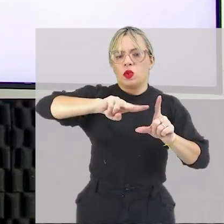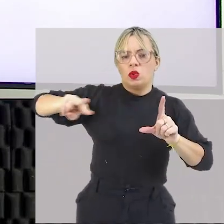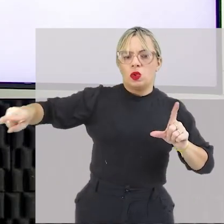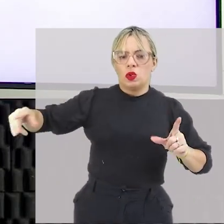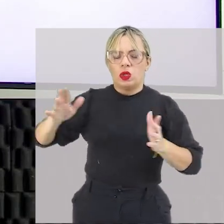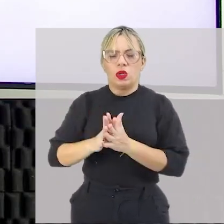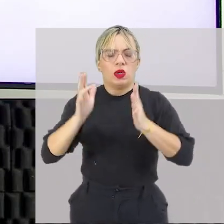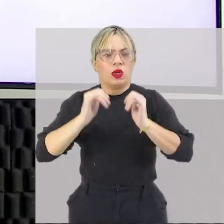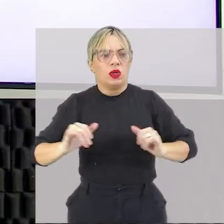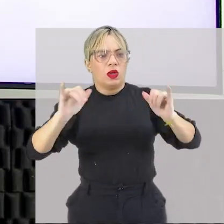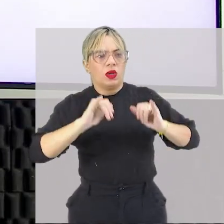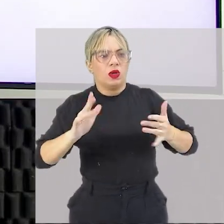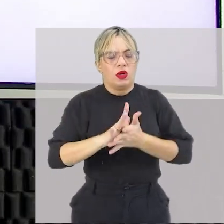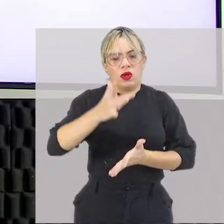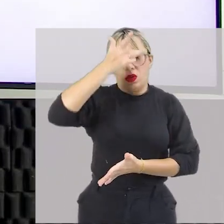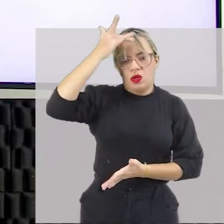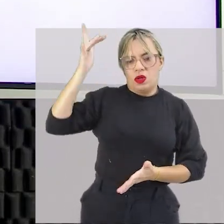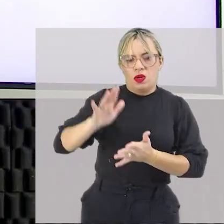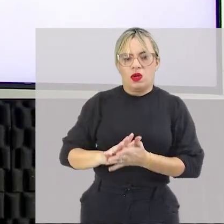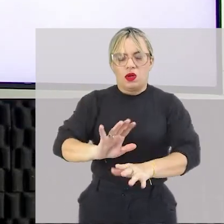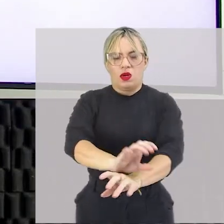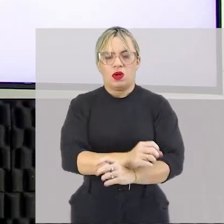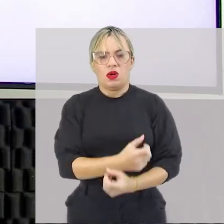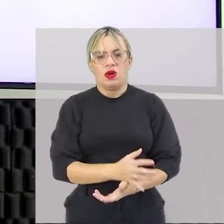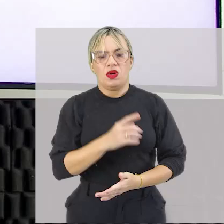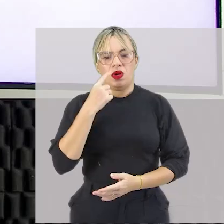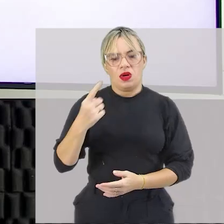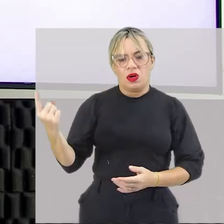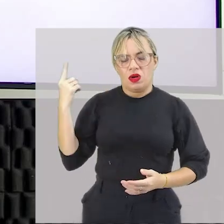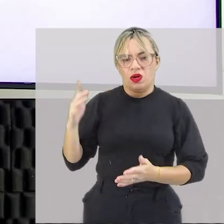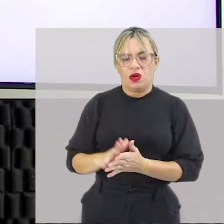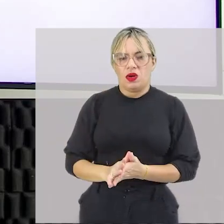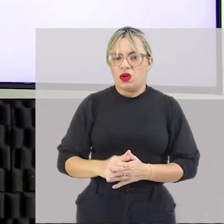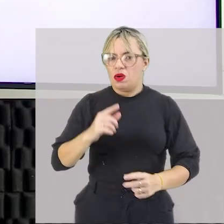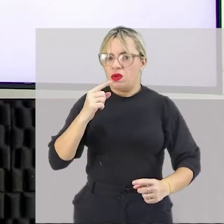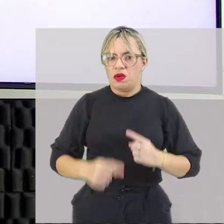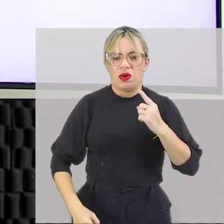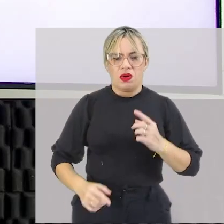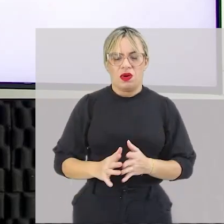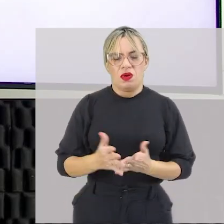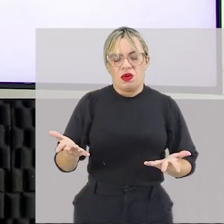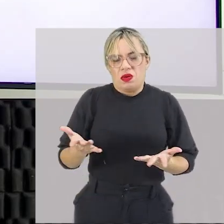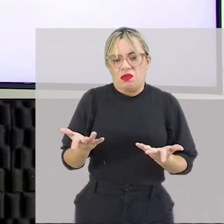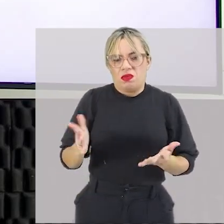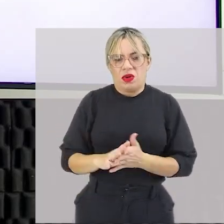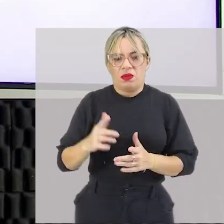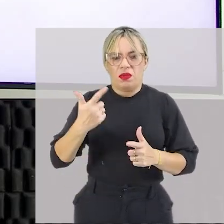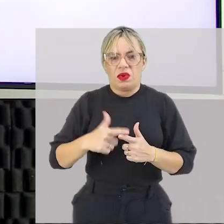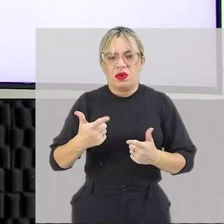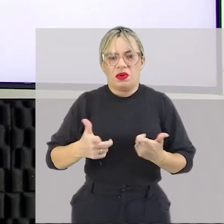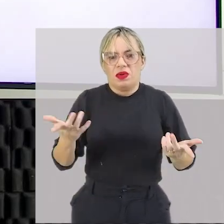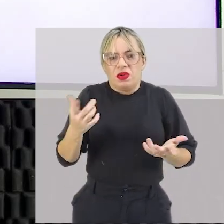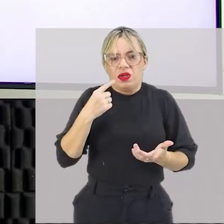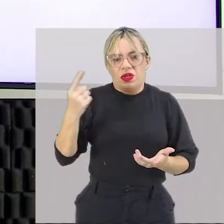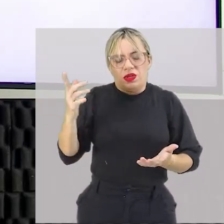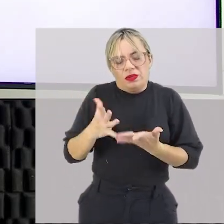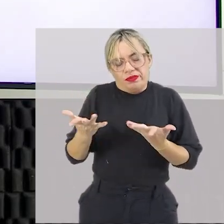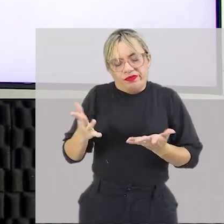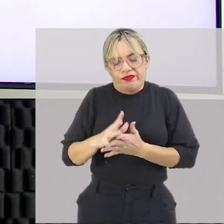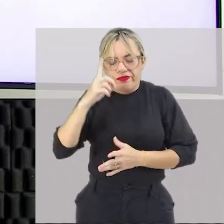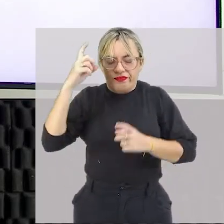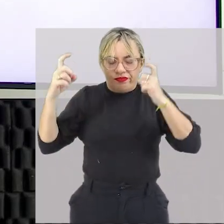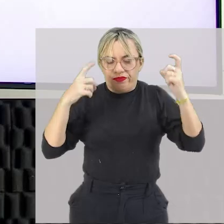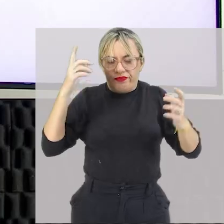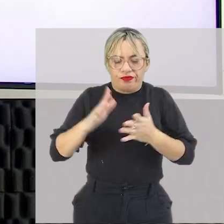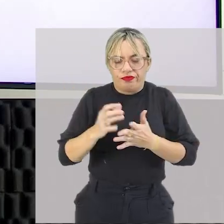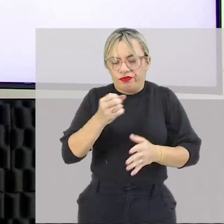pessoas. Então a censura ela já é por si só algo negativo. Ela não vai resolver nenhum problema, ela vai talvez criar outros problemas, mas resolver mesmo